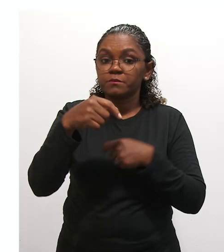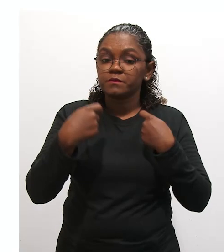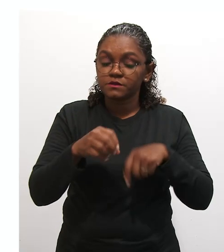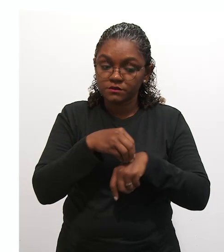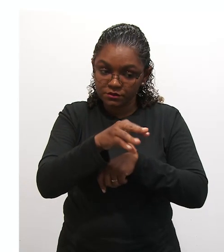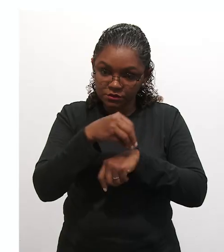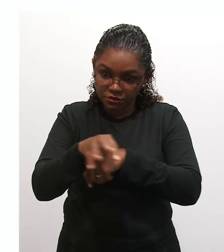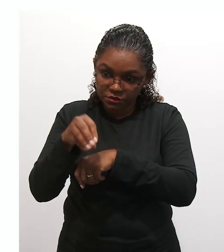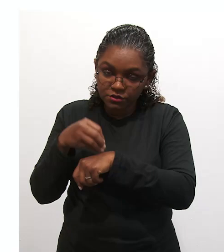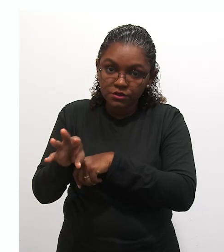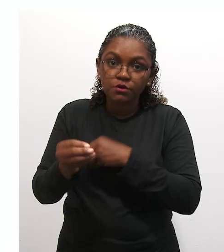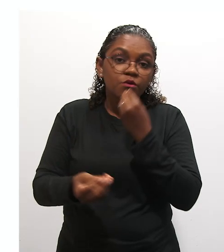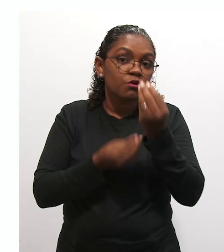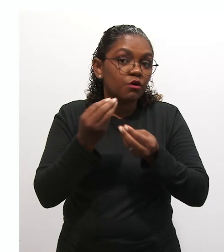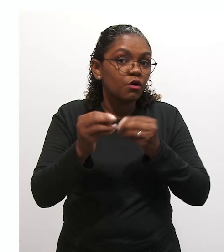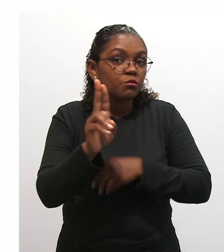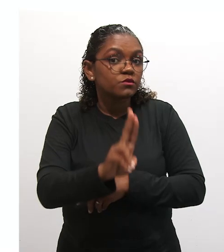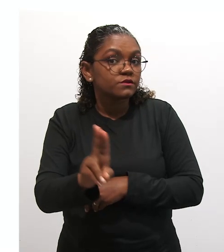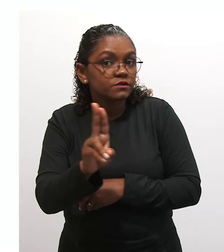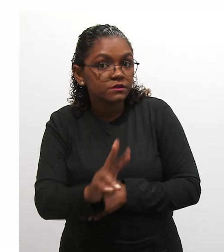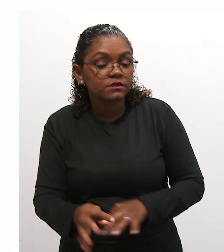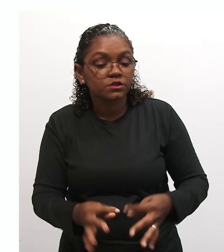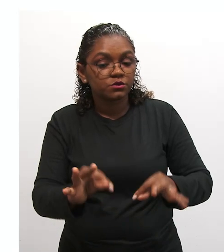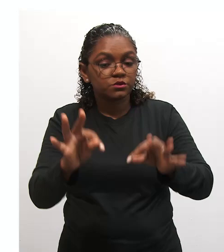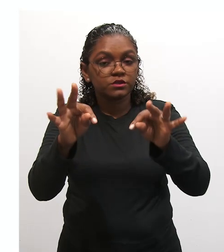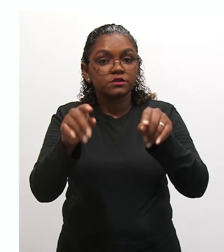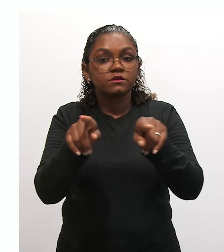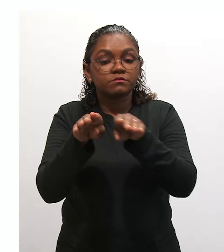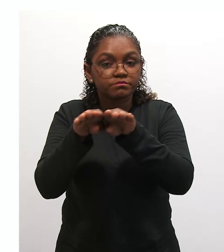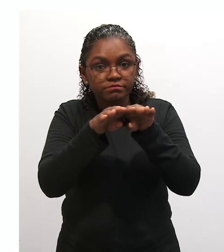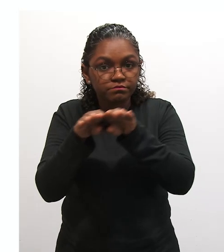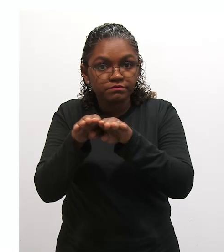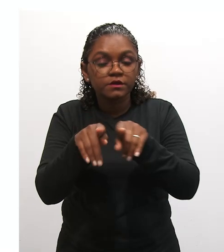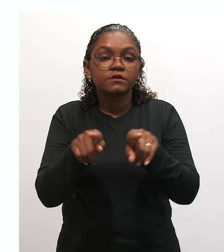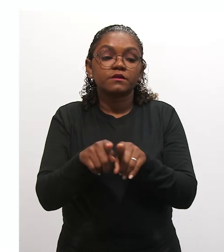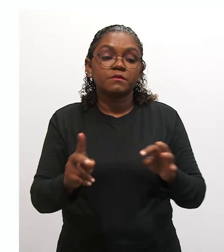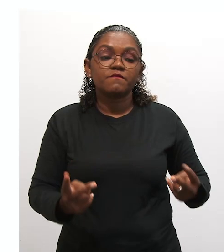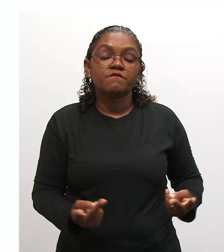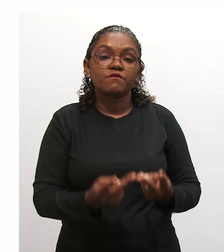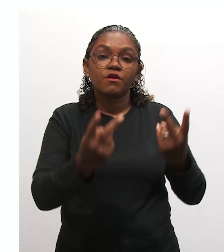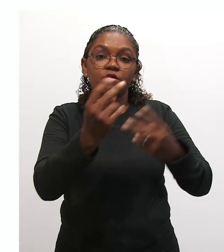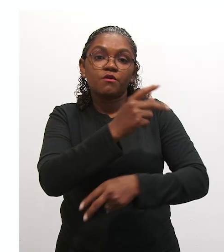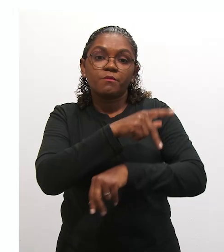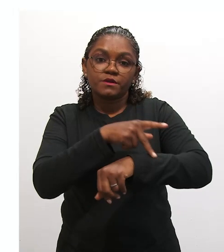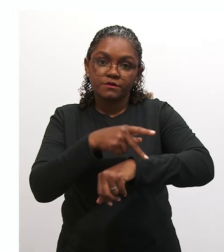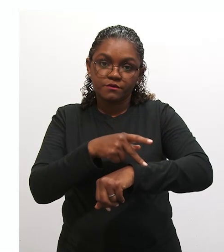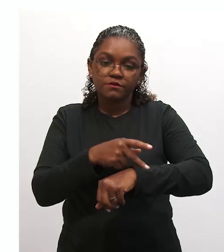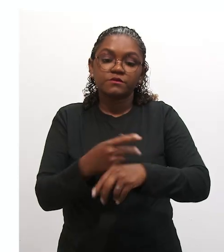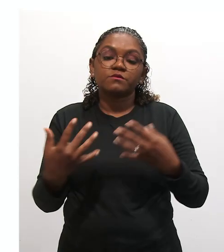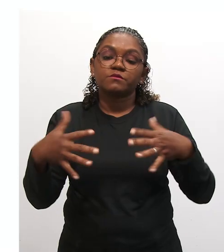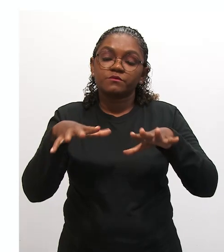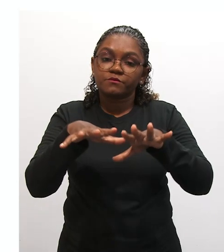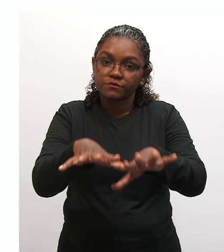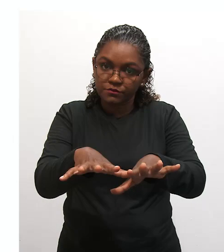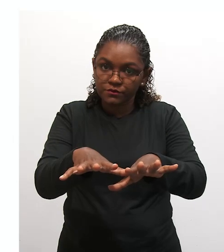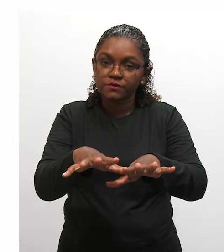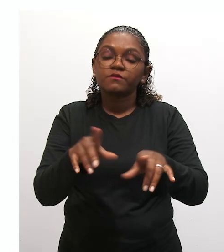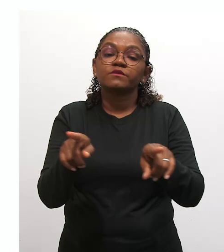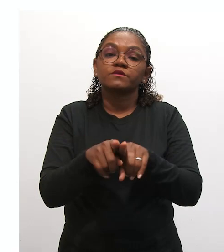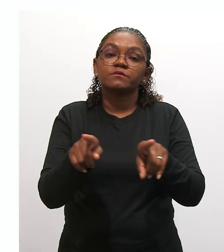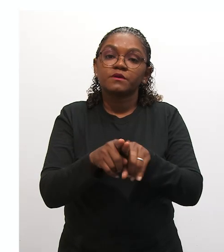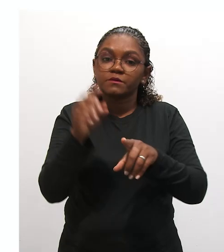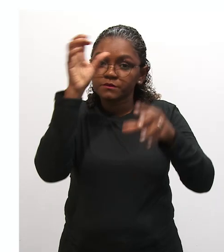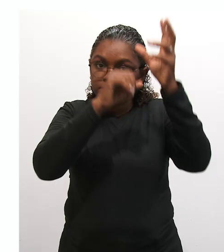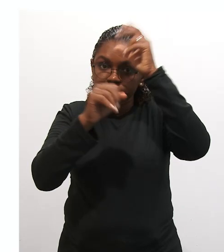o uso de ferramentas digitais, equilibrando tecnologias e valores pedagógicos, incluindo a inclusão humanizada